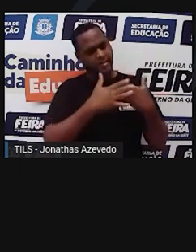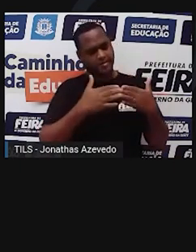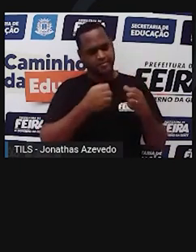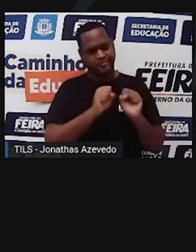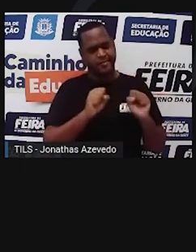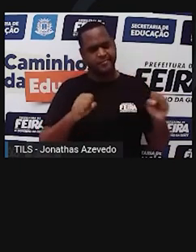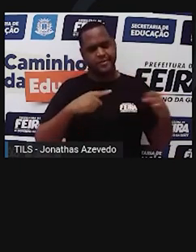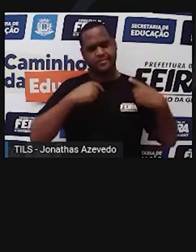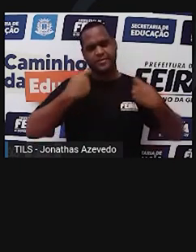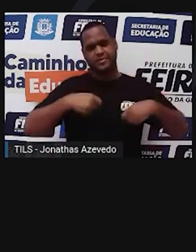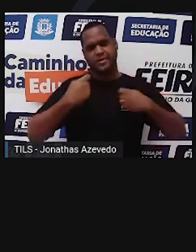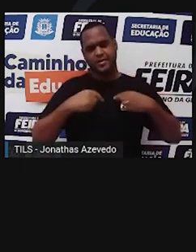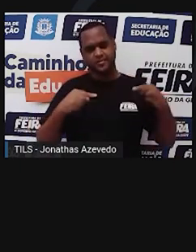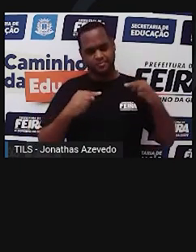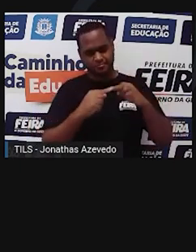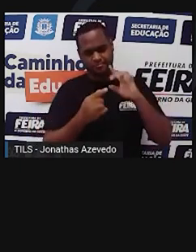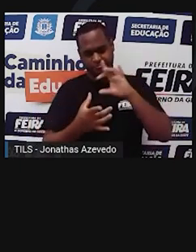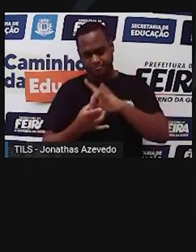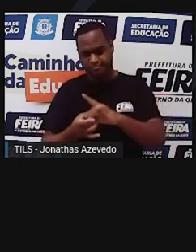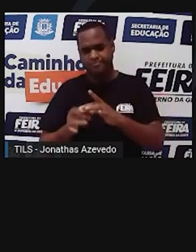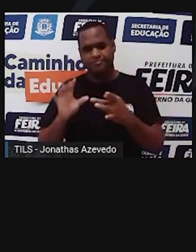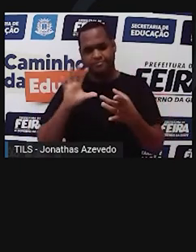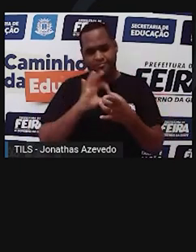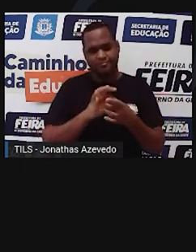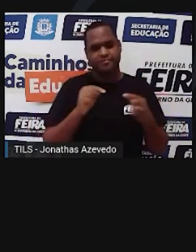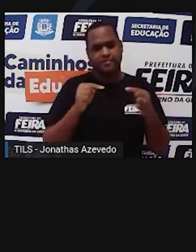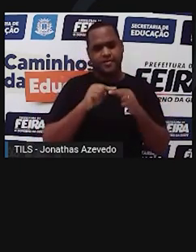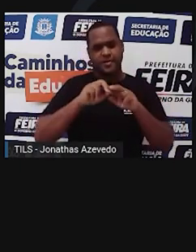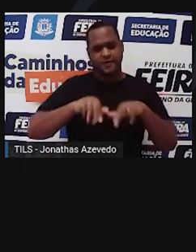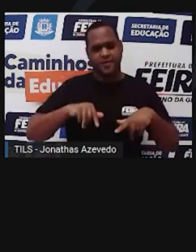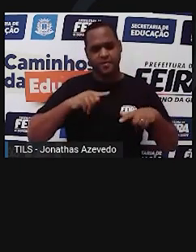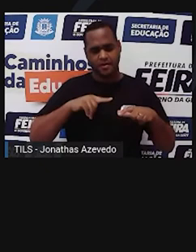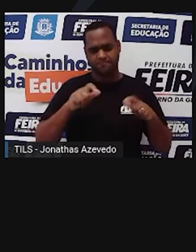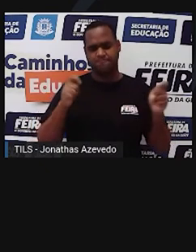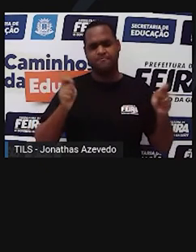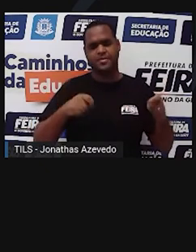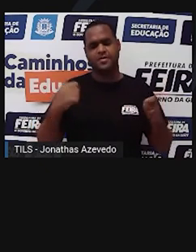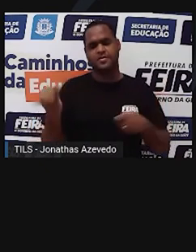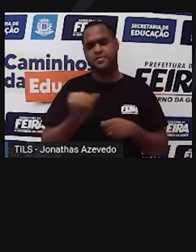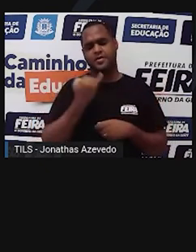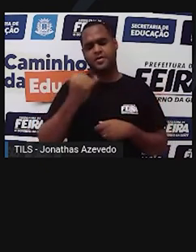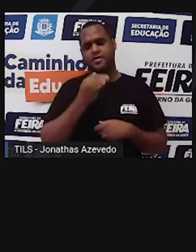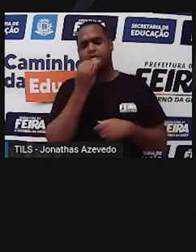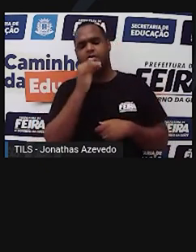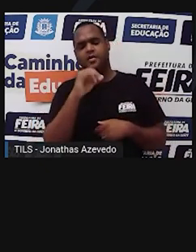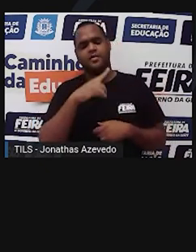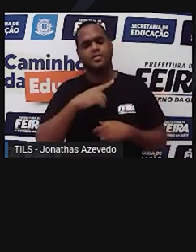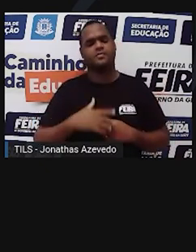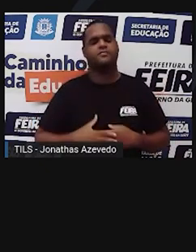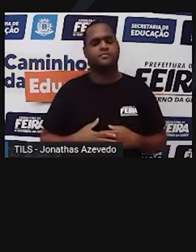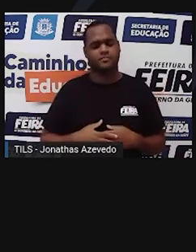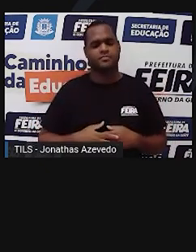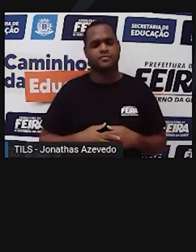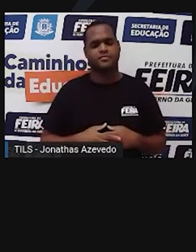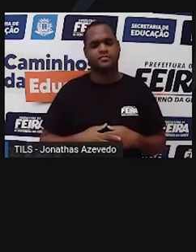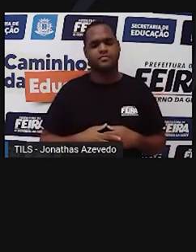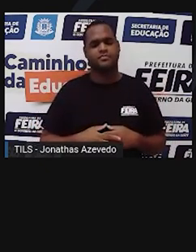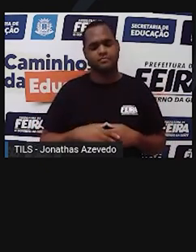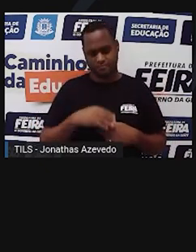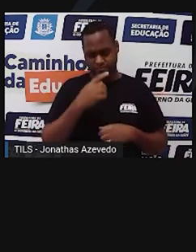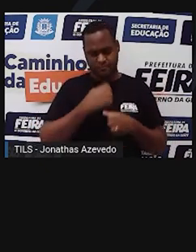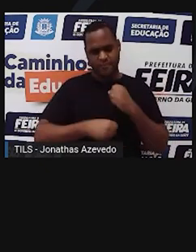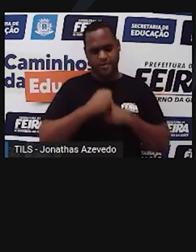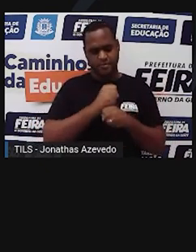da combinação de várias usinas para suprir a sua necessidade elétrica. E, por volta da década de 80,